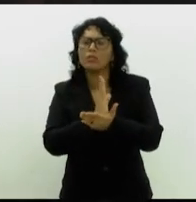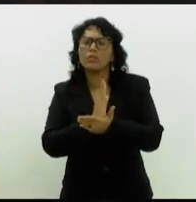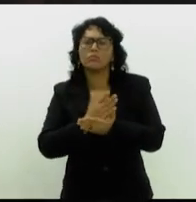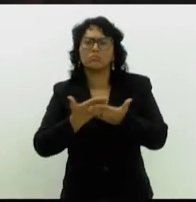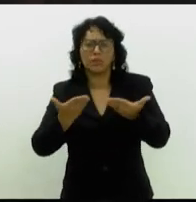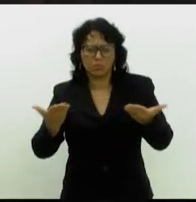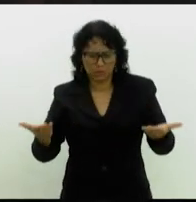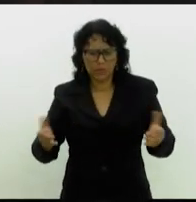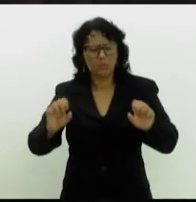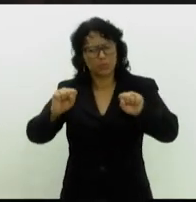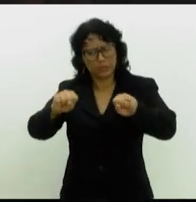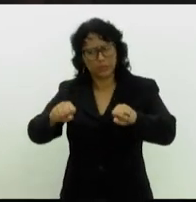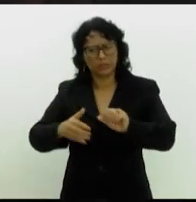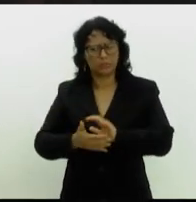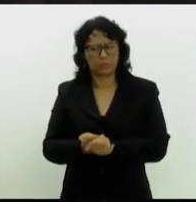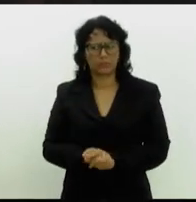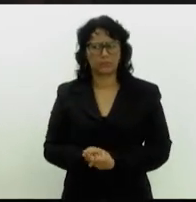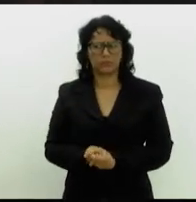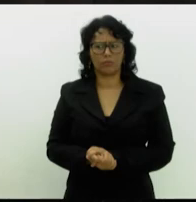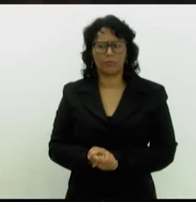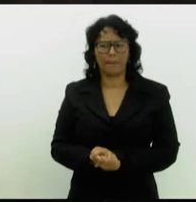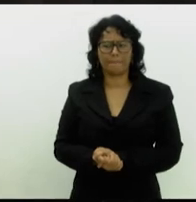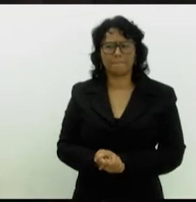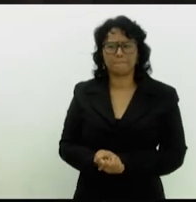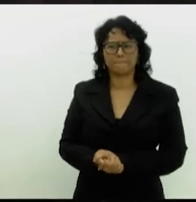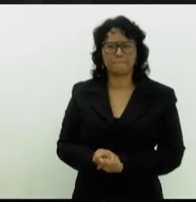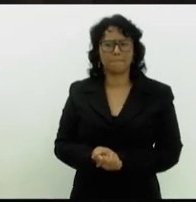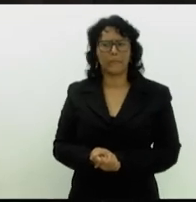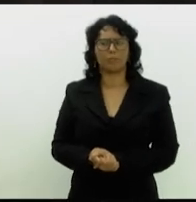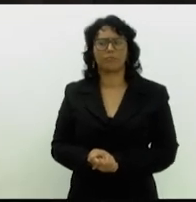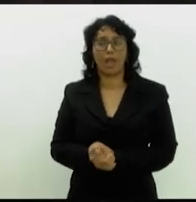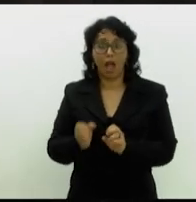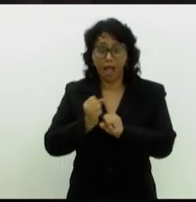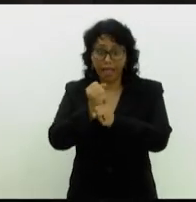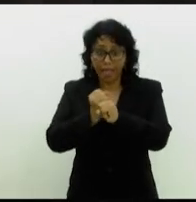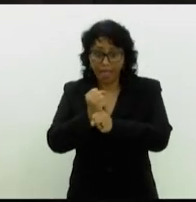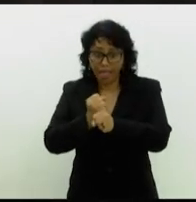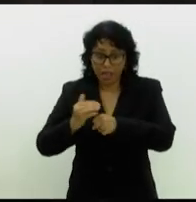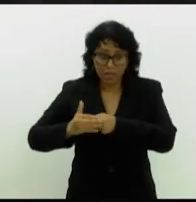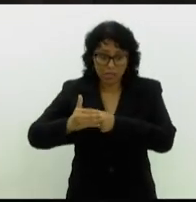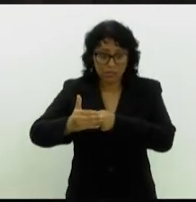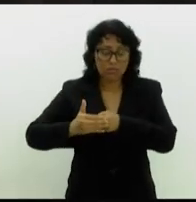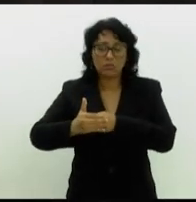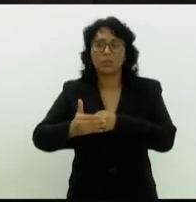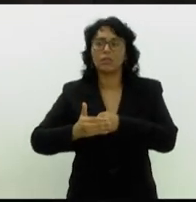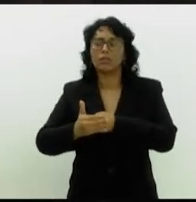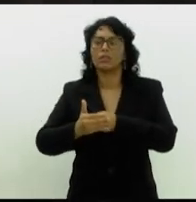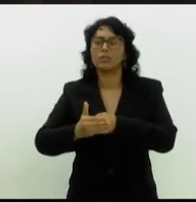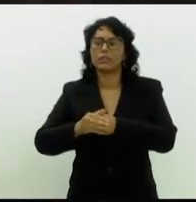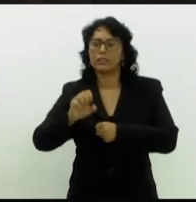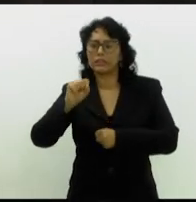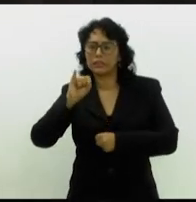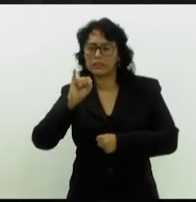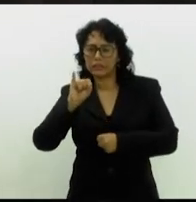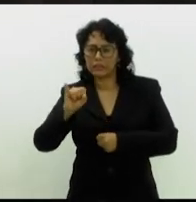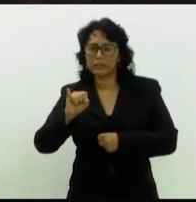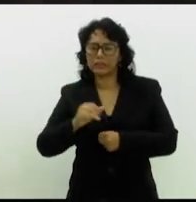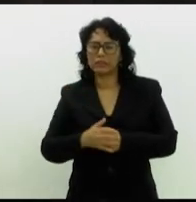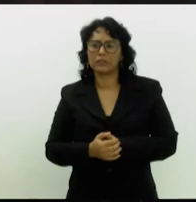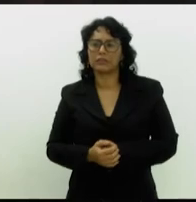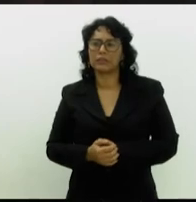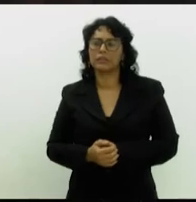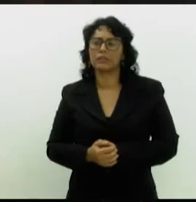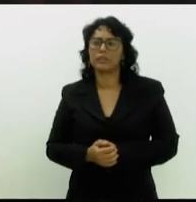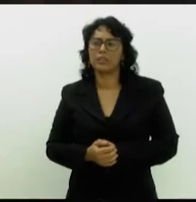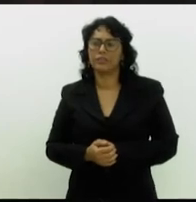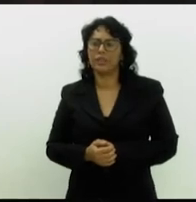dizer olha este ano se você cotejar como tá no texto da